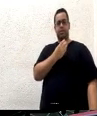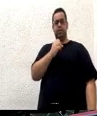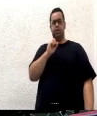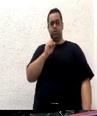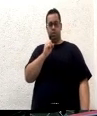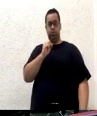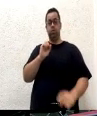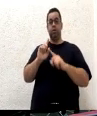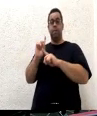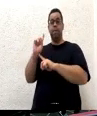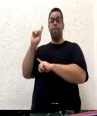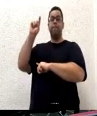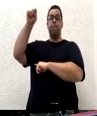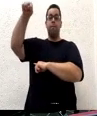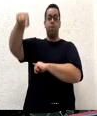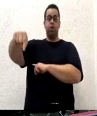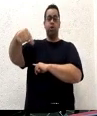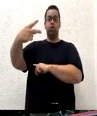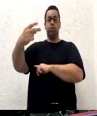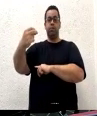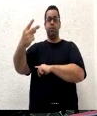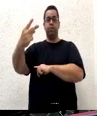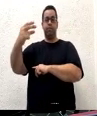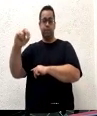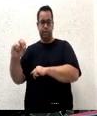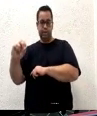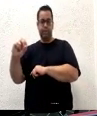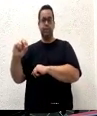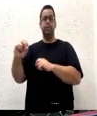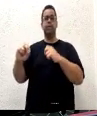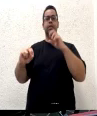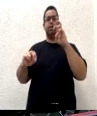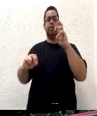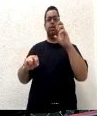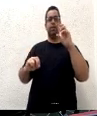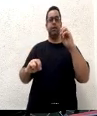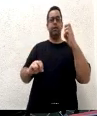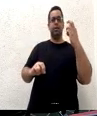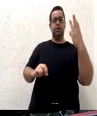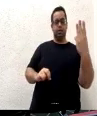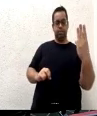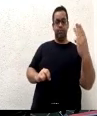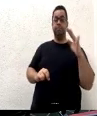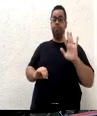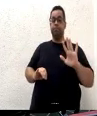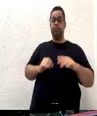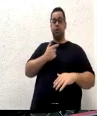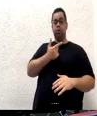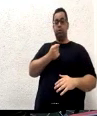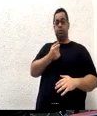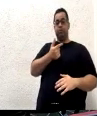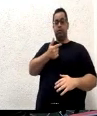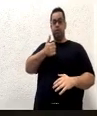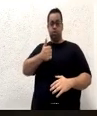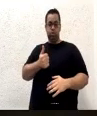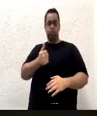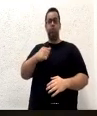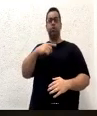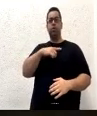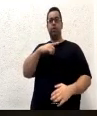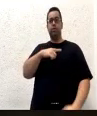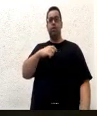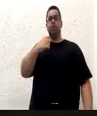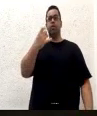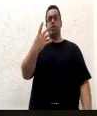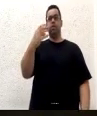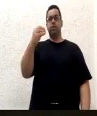tivemos 513. 2021, com Covid, 904 casos. A gente quase não percebeu, né? Porque a gente estava